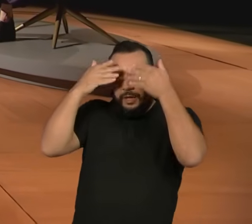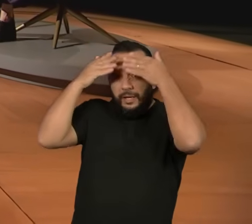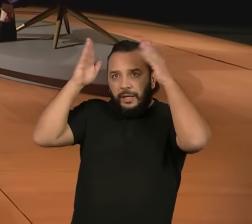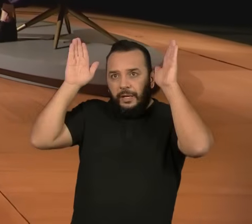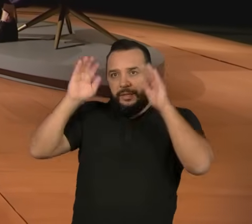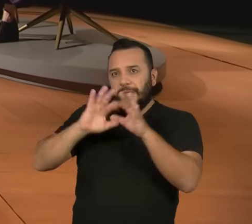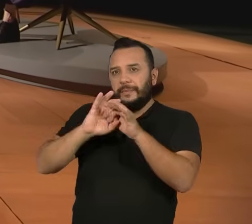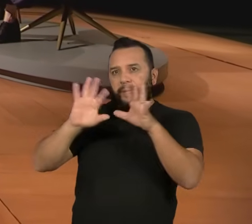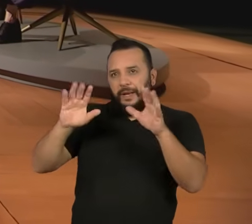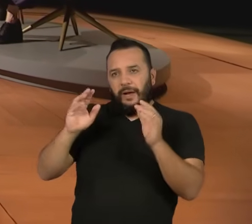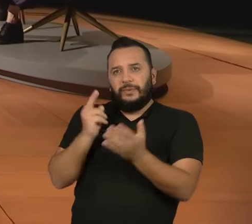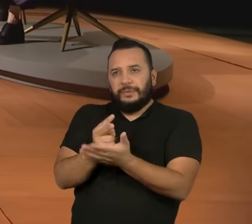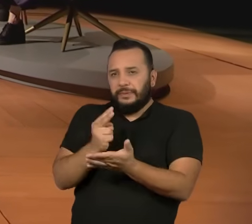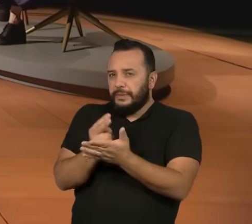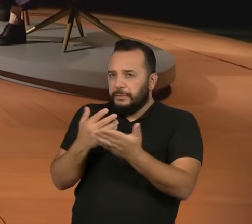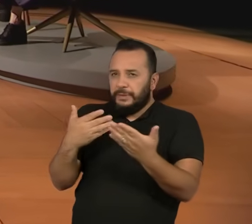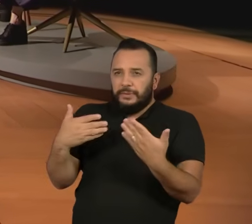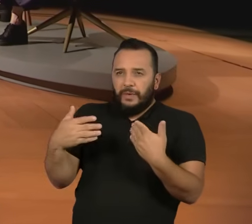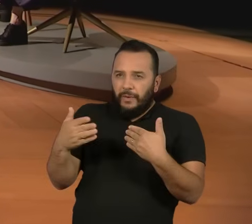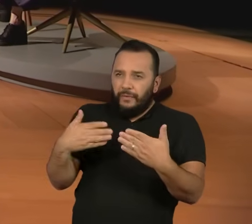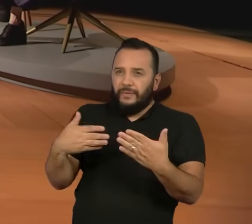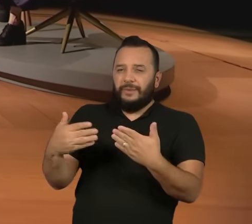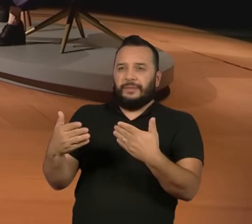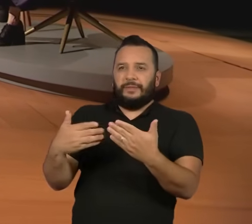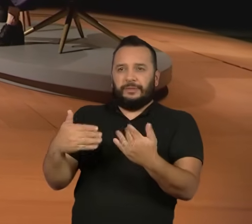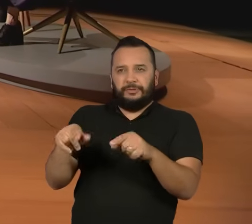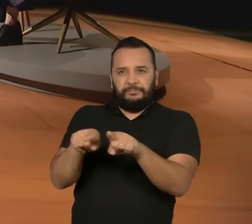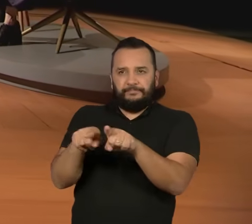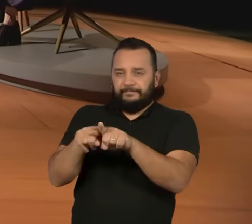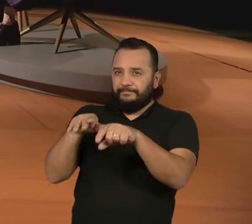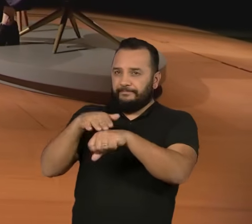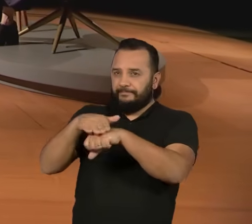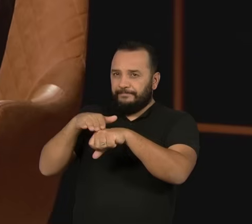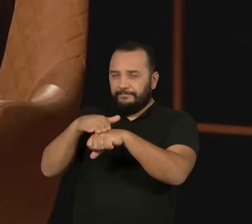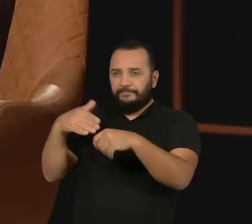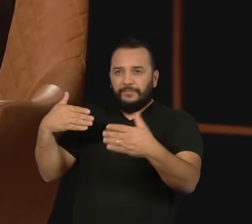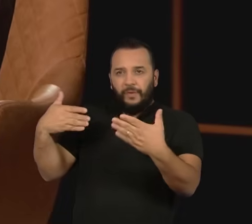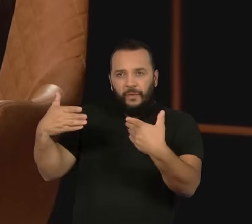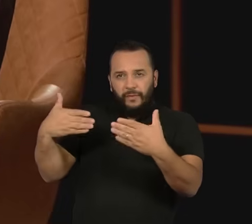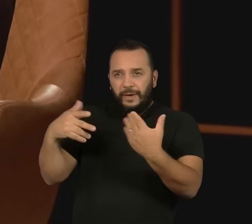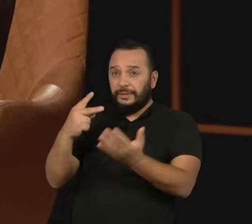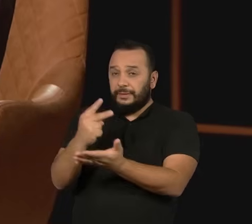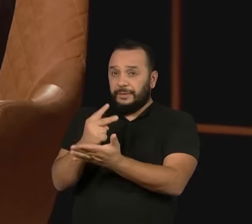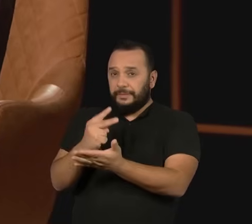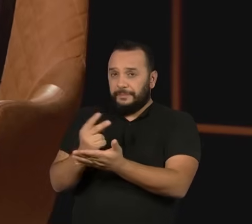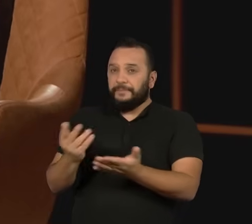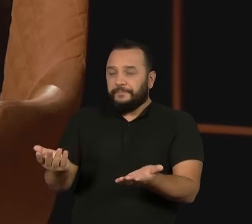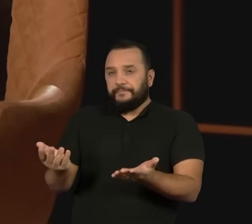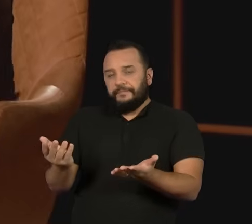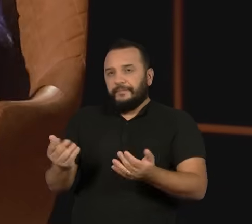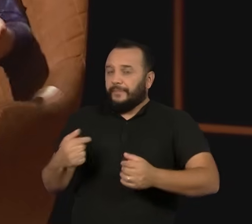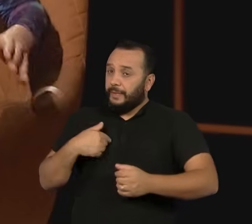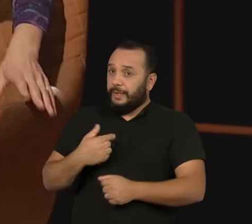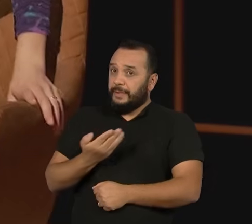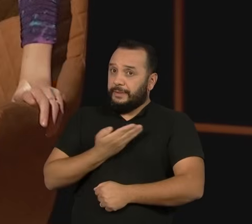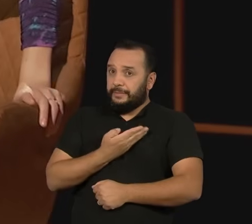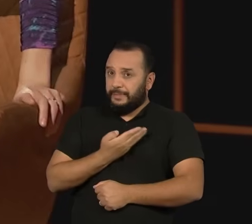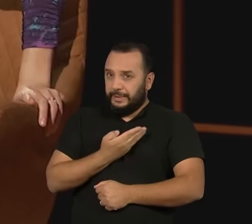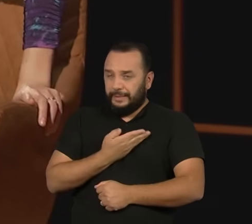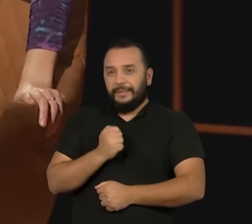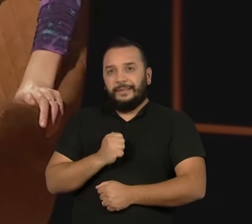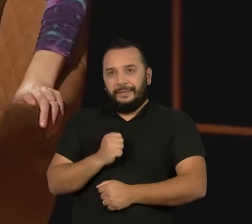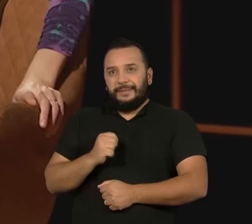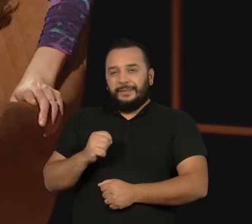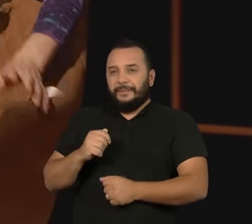baseada na conversa, no diálogo, mas eu sempre, as minhas amigas sempre